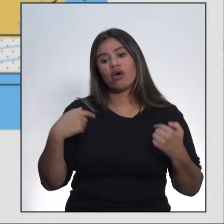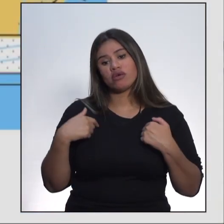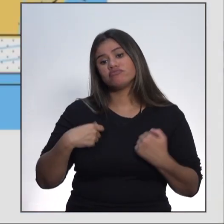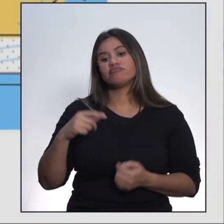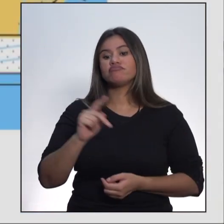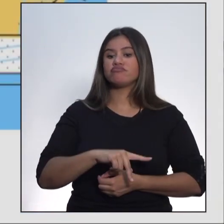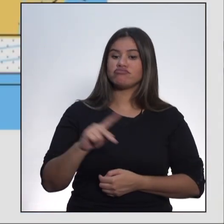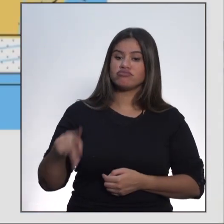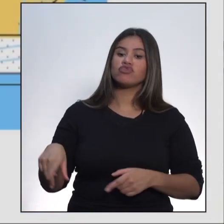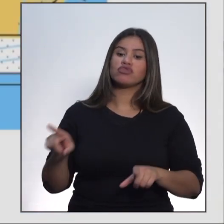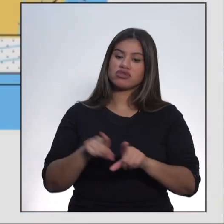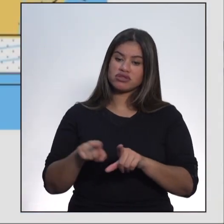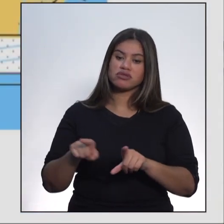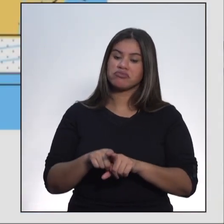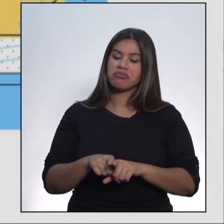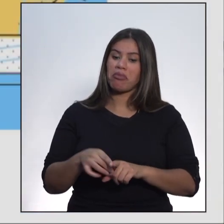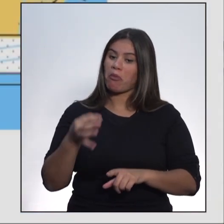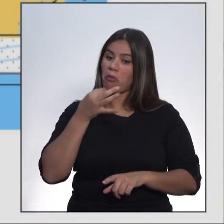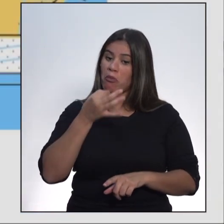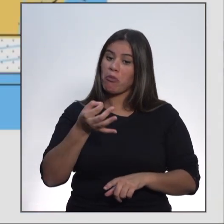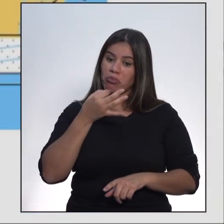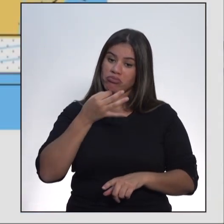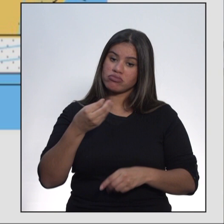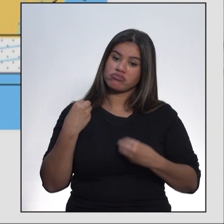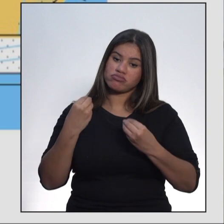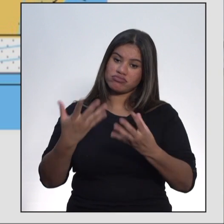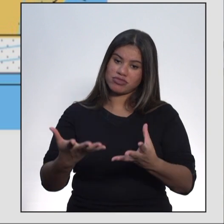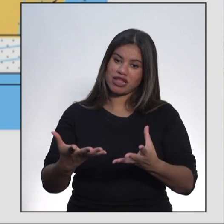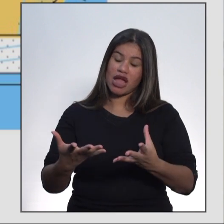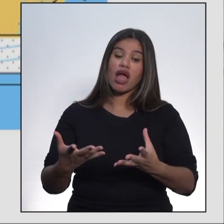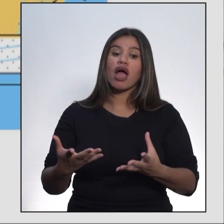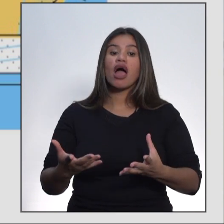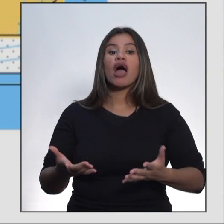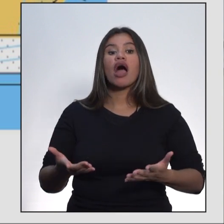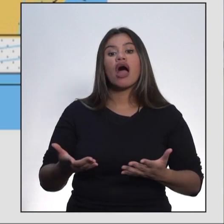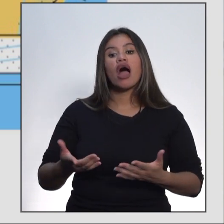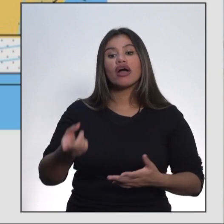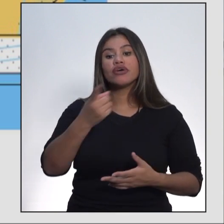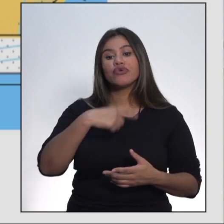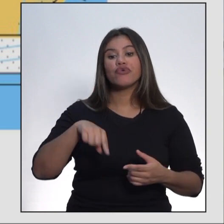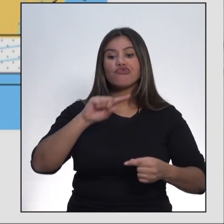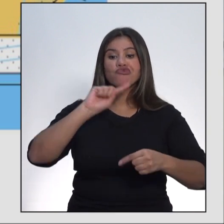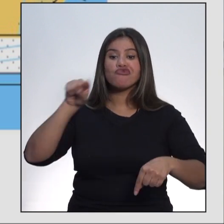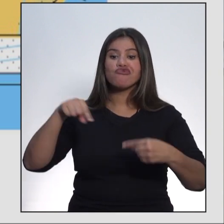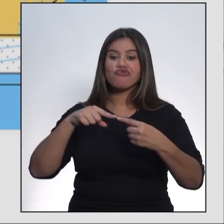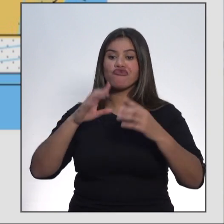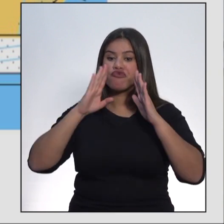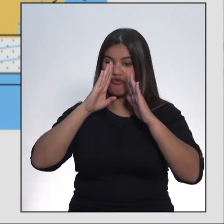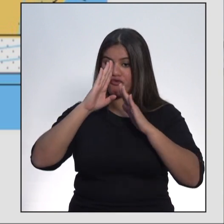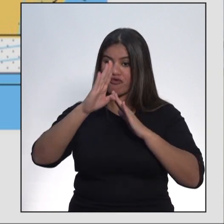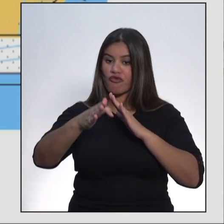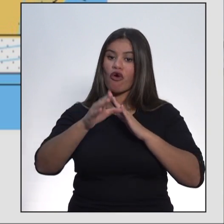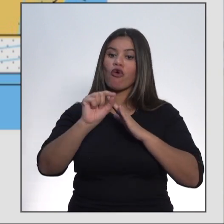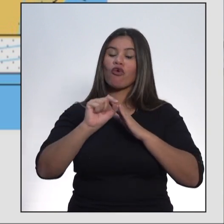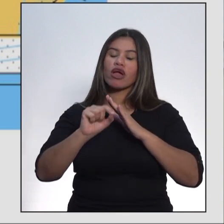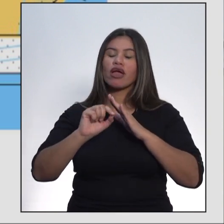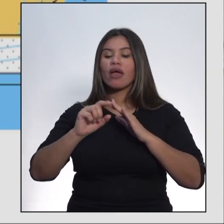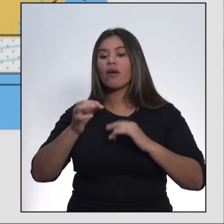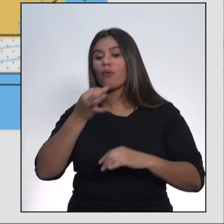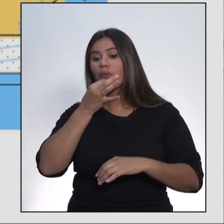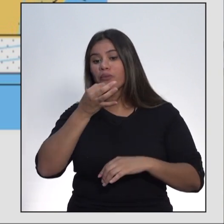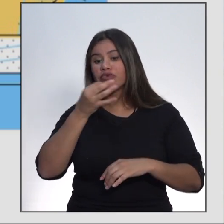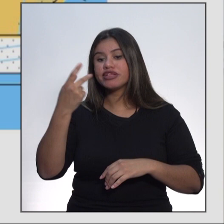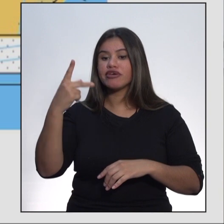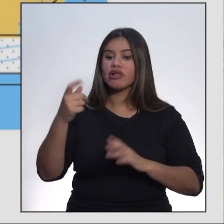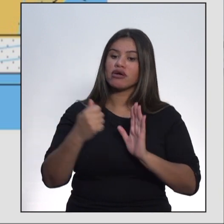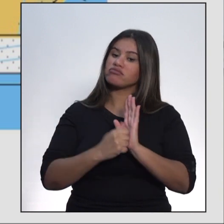opinião, nós visamos o quê? O ponto de vista do autor, tá? E o